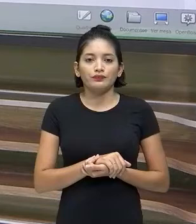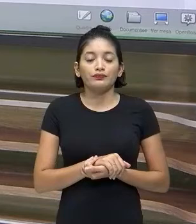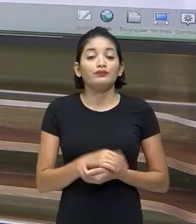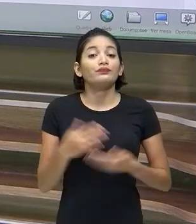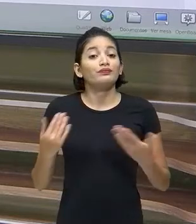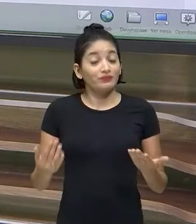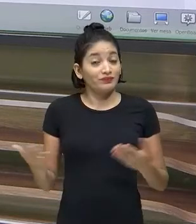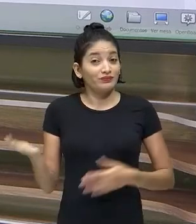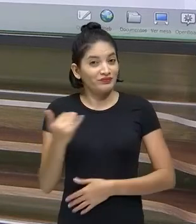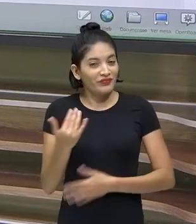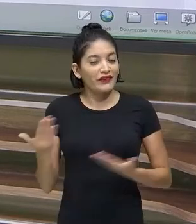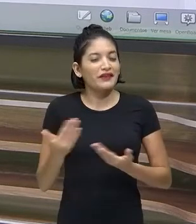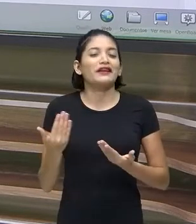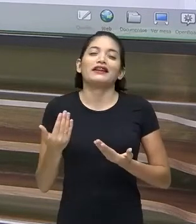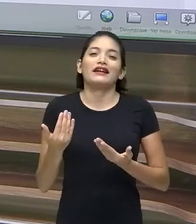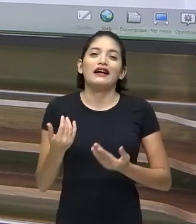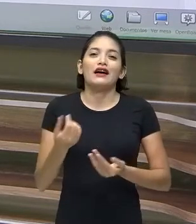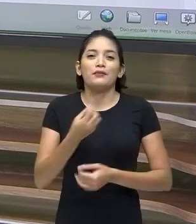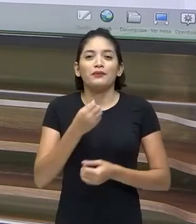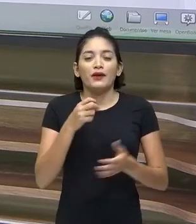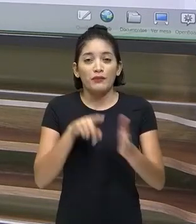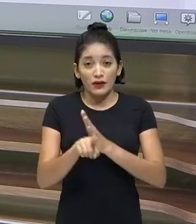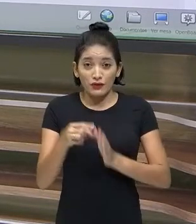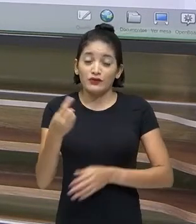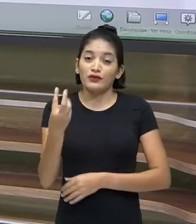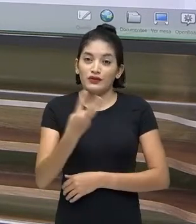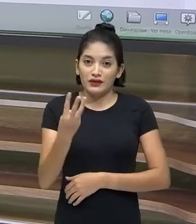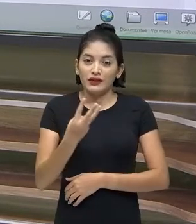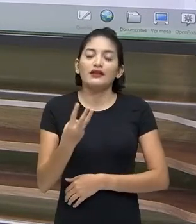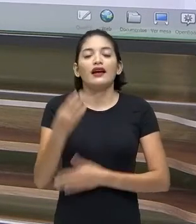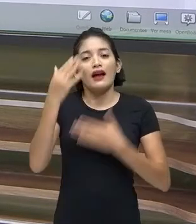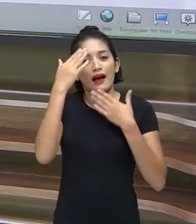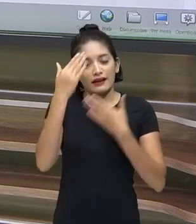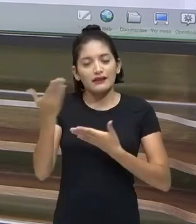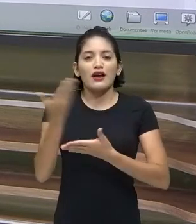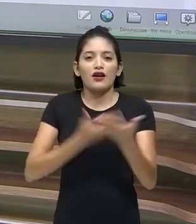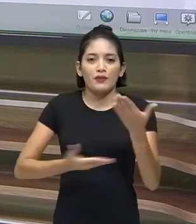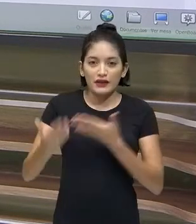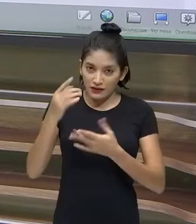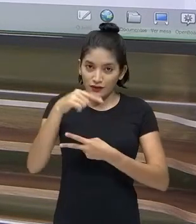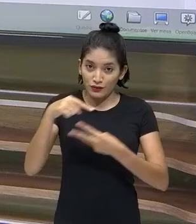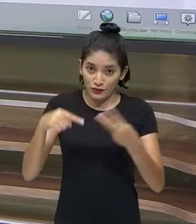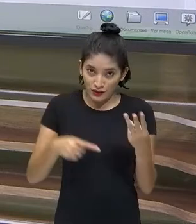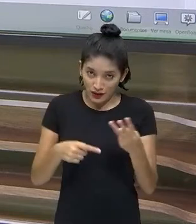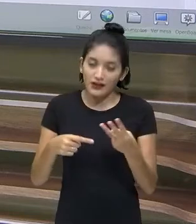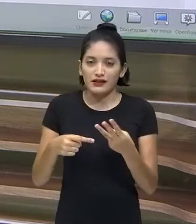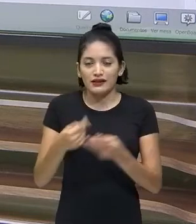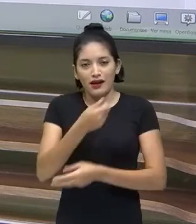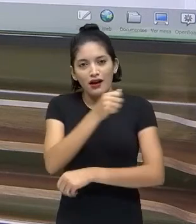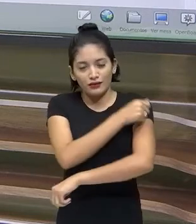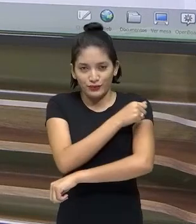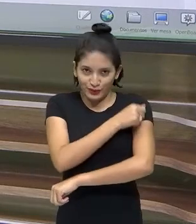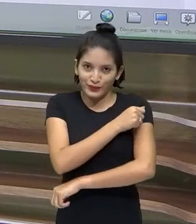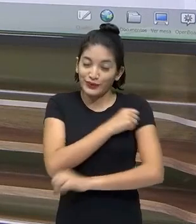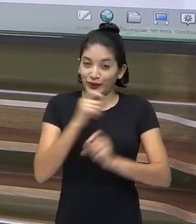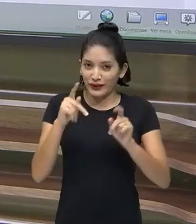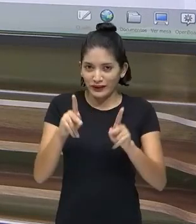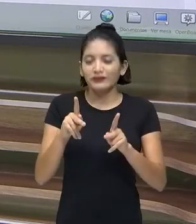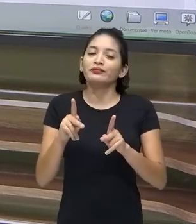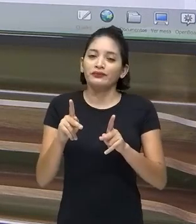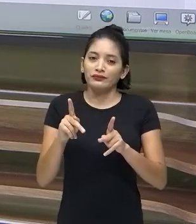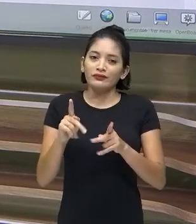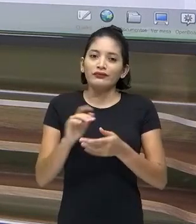Vamos lá então, a terceira questão. Quero agradecer a participação da Ruth, do Emanuel, da Késia, tá? Que